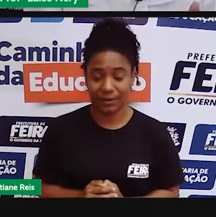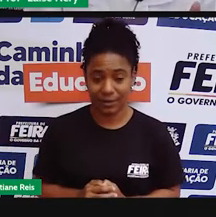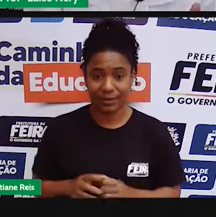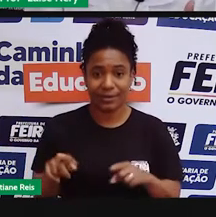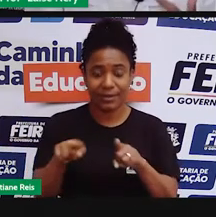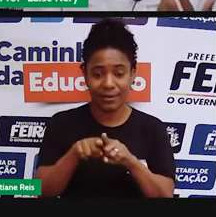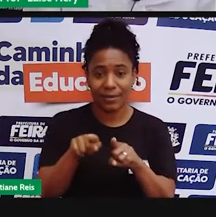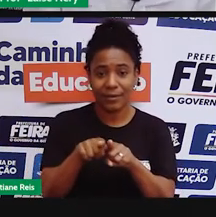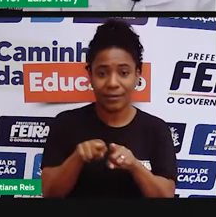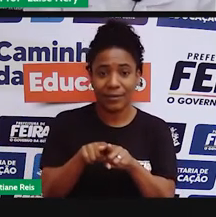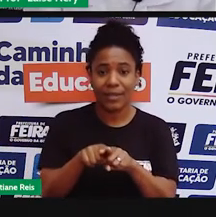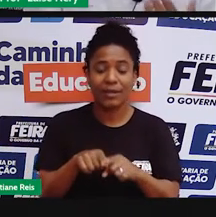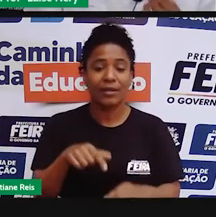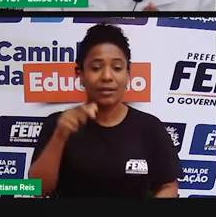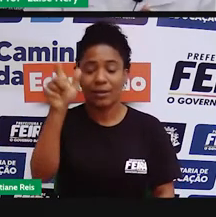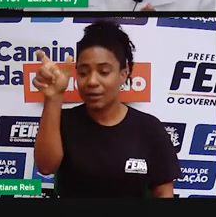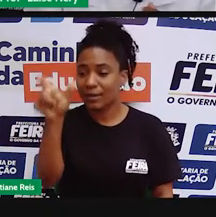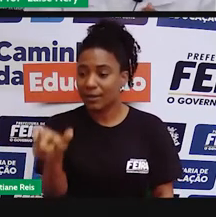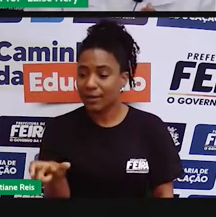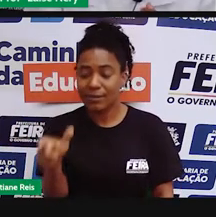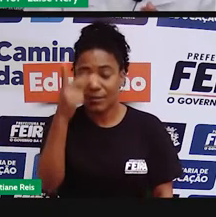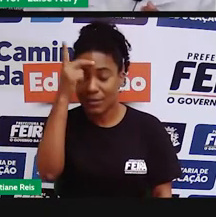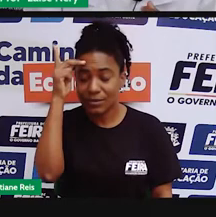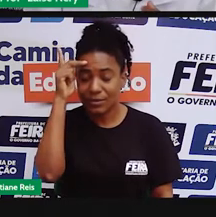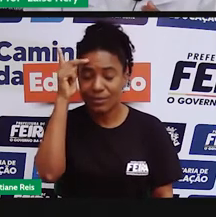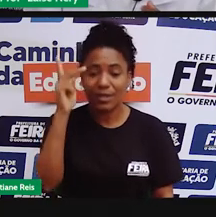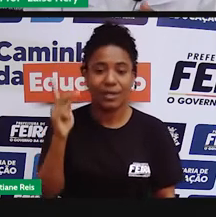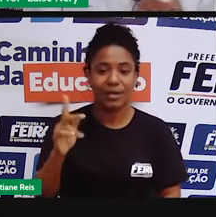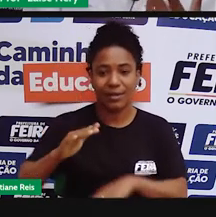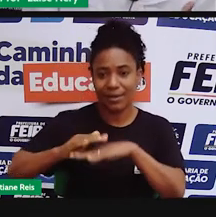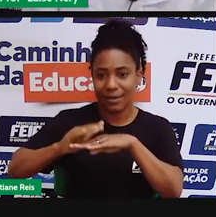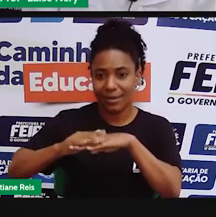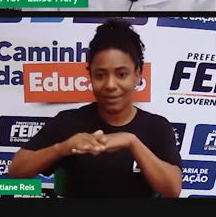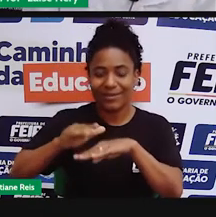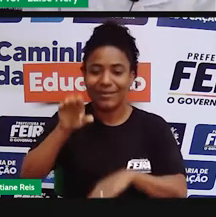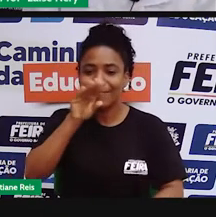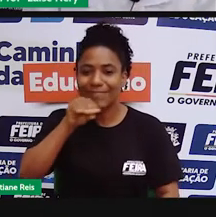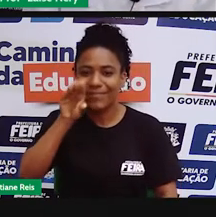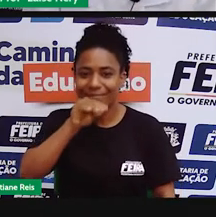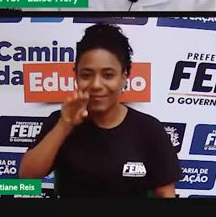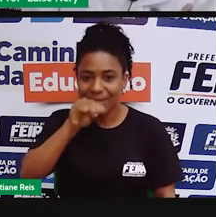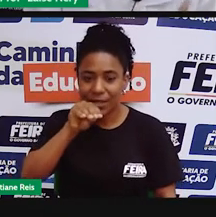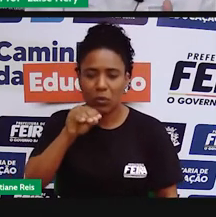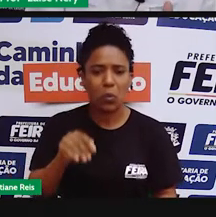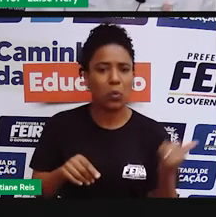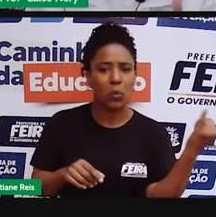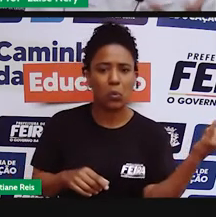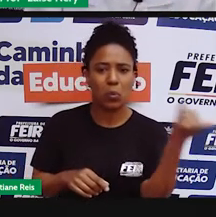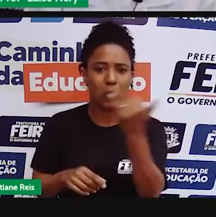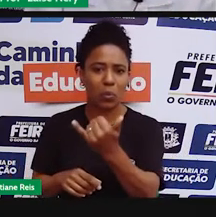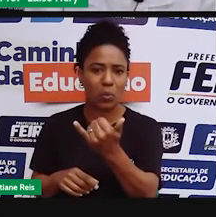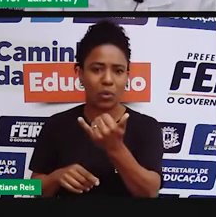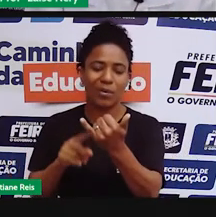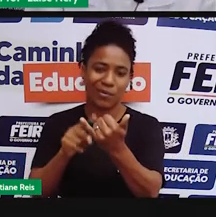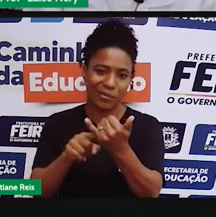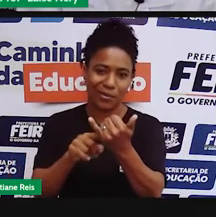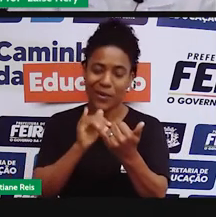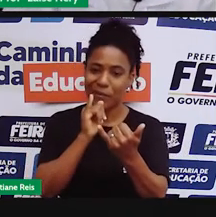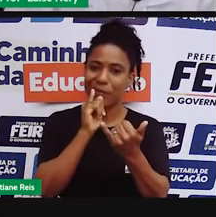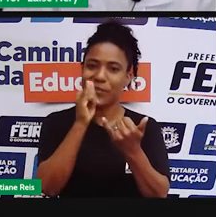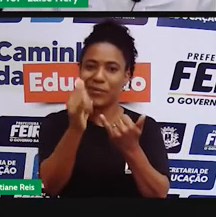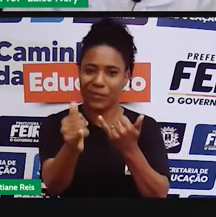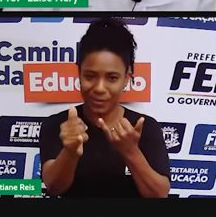com a pessoa. Se for a pessoa que fala, a pessoa de quem fala ou a pessoa a quem se